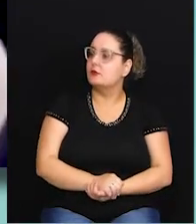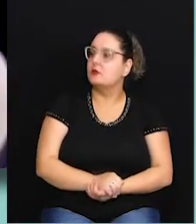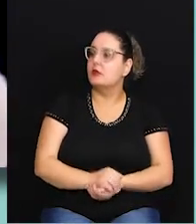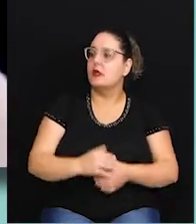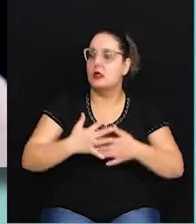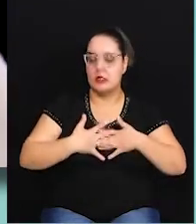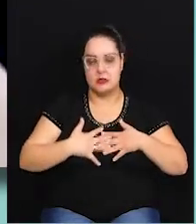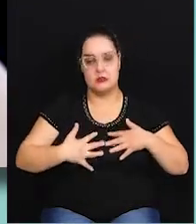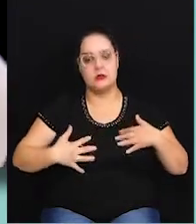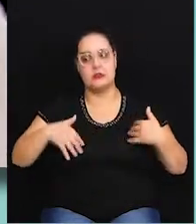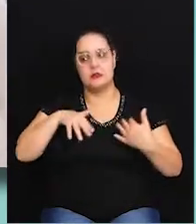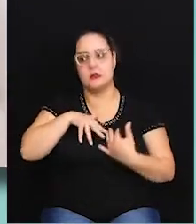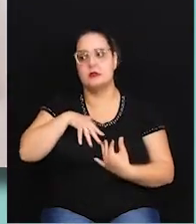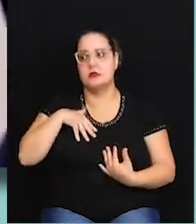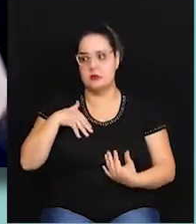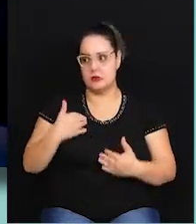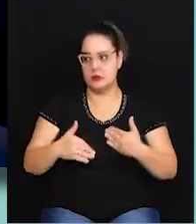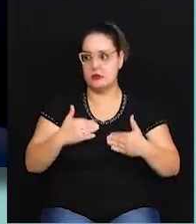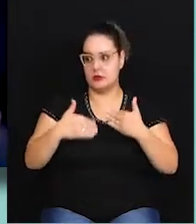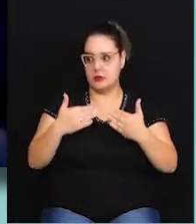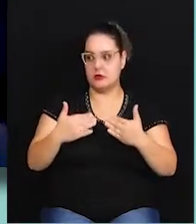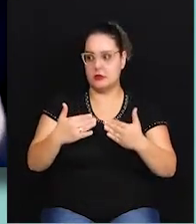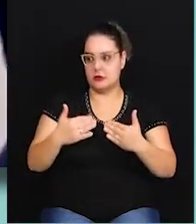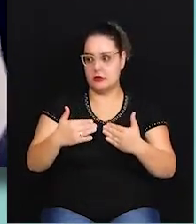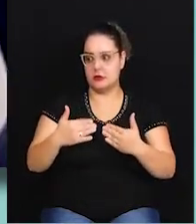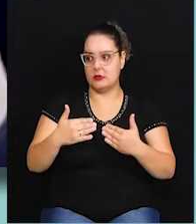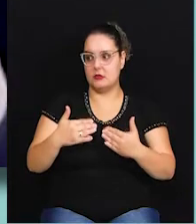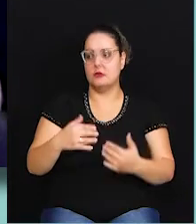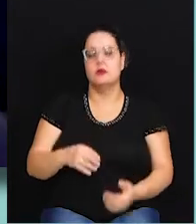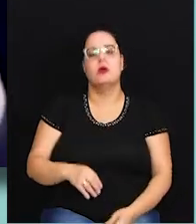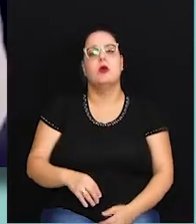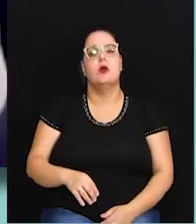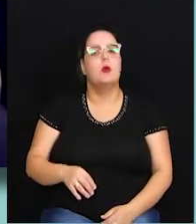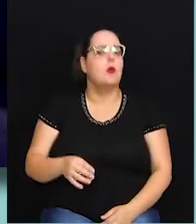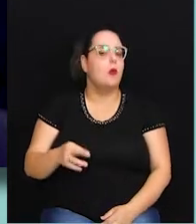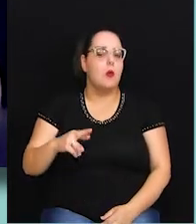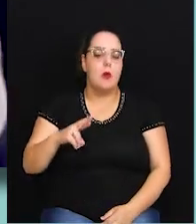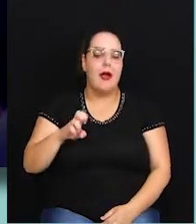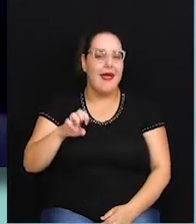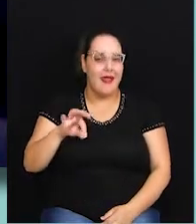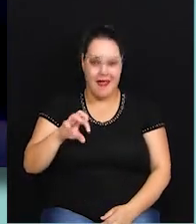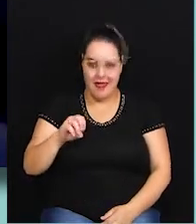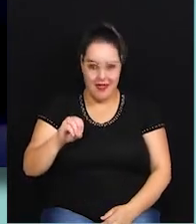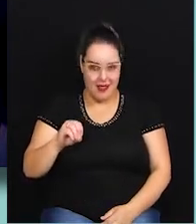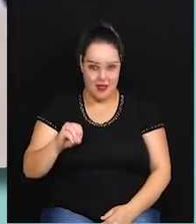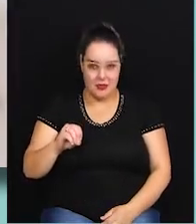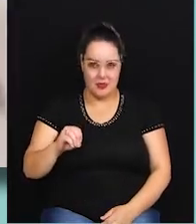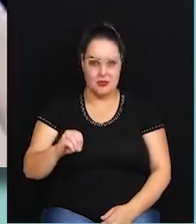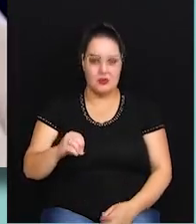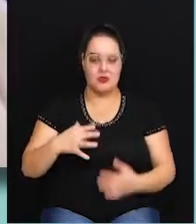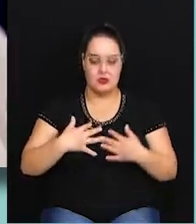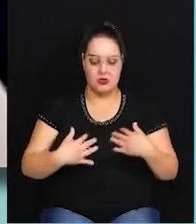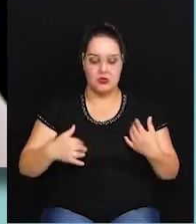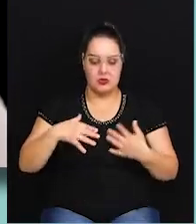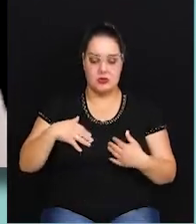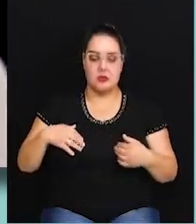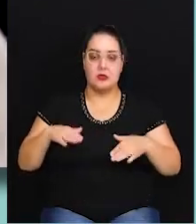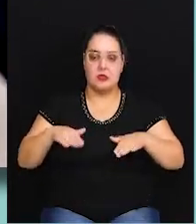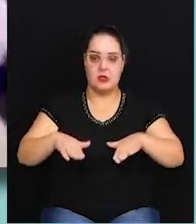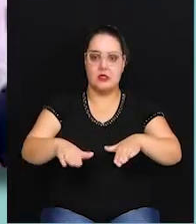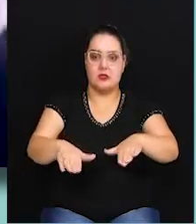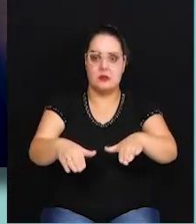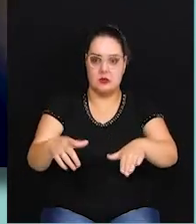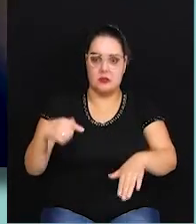invólucro de tecido que a gente desenvolveu, produziu com as sobras de tecidos das costureiras aqui da nossa